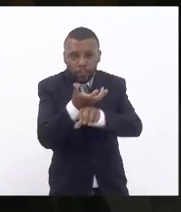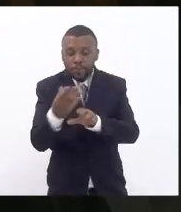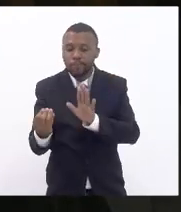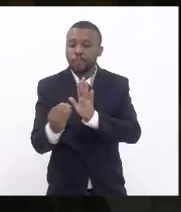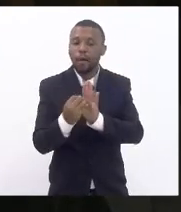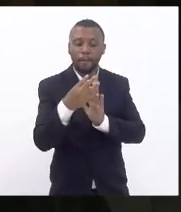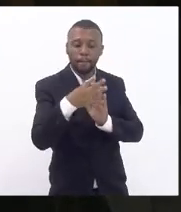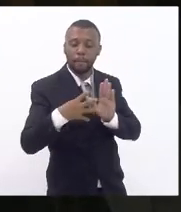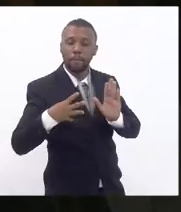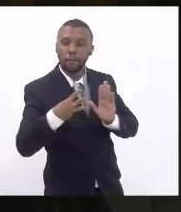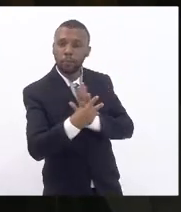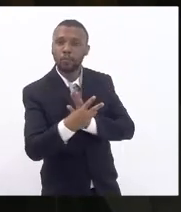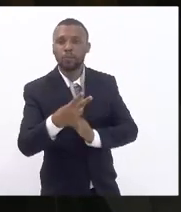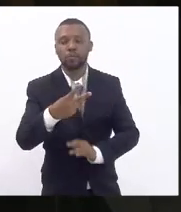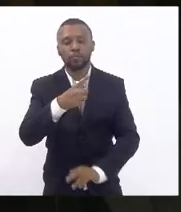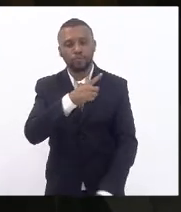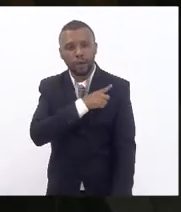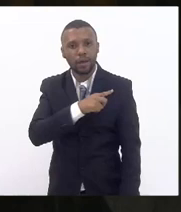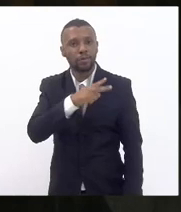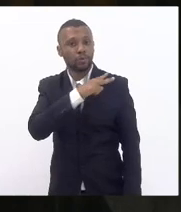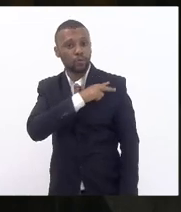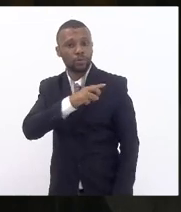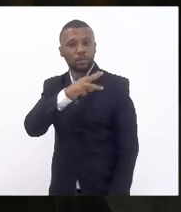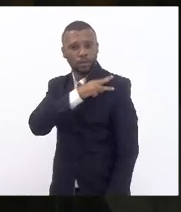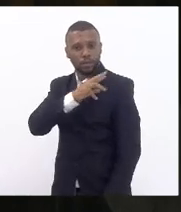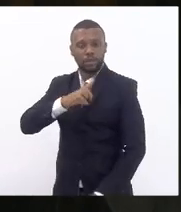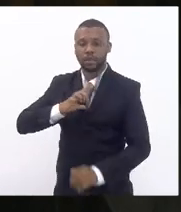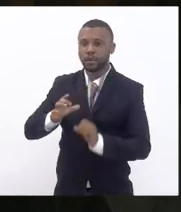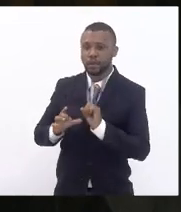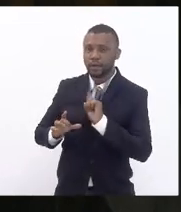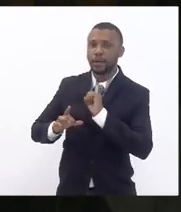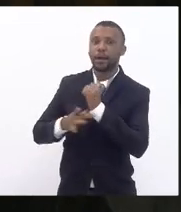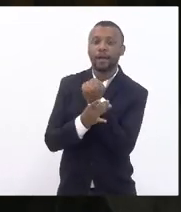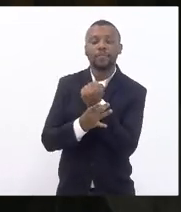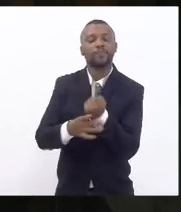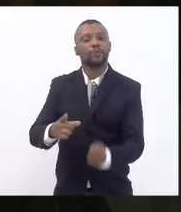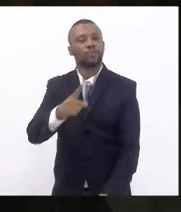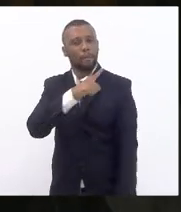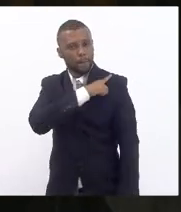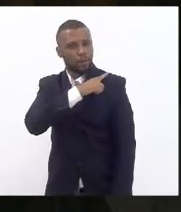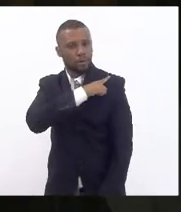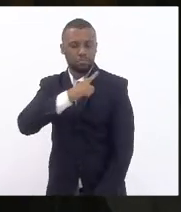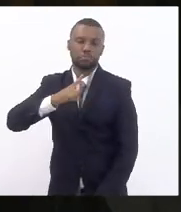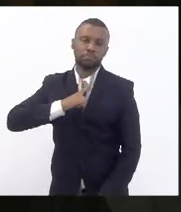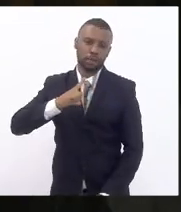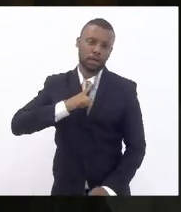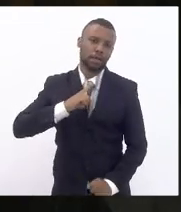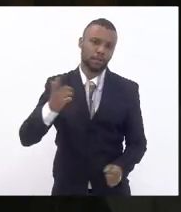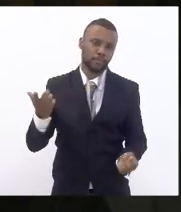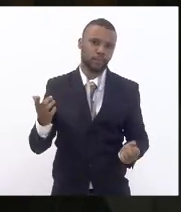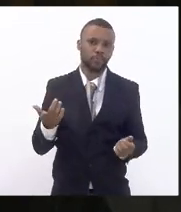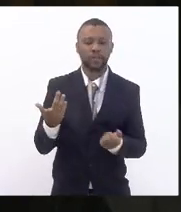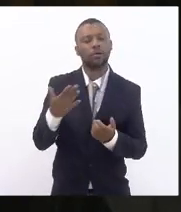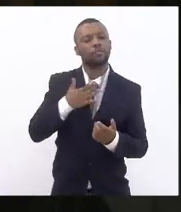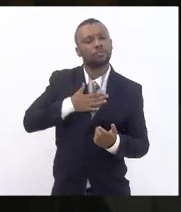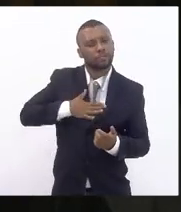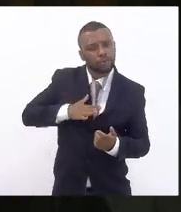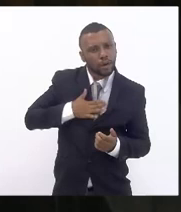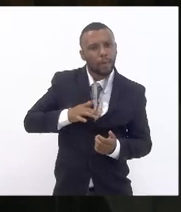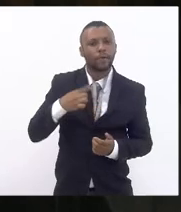do currículo do ensino médio estejam garantidas no primeiro ano. E aí, com calma, a gente